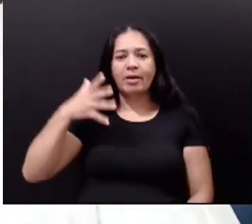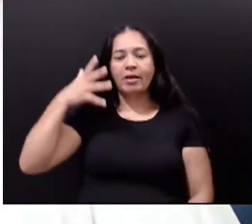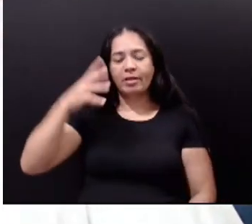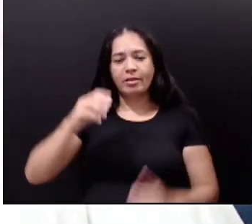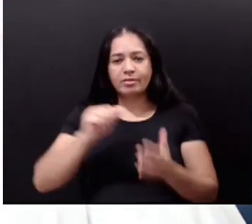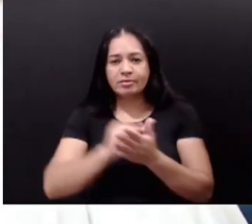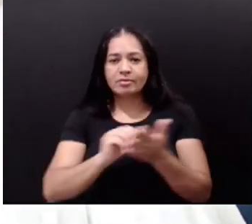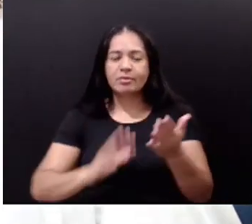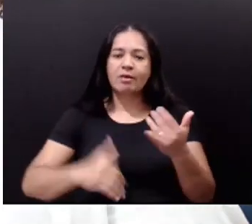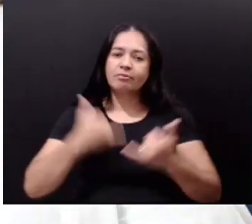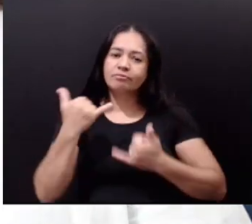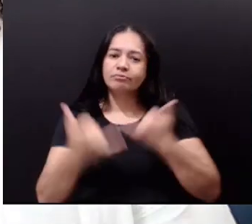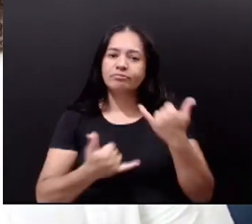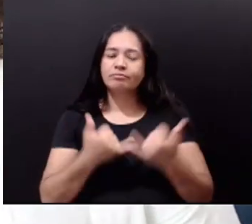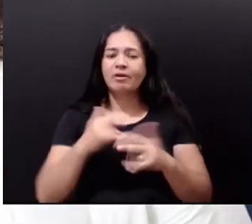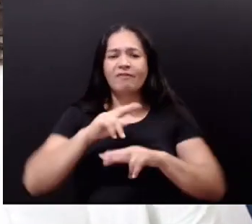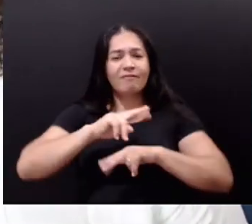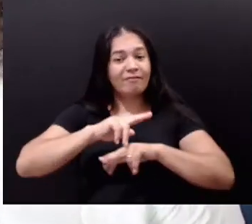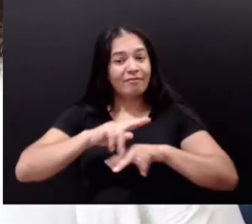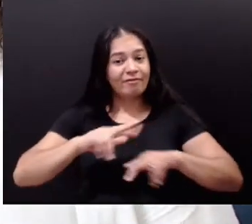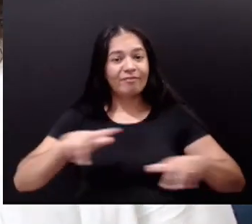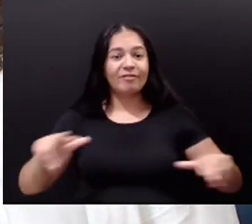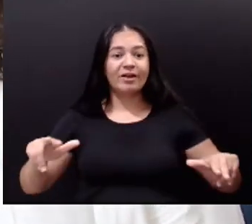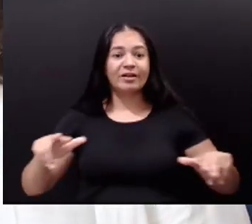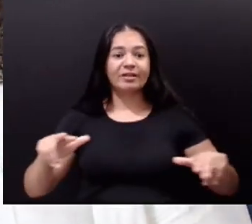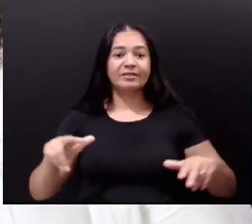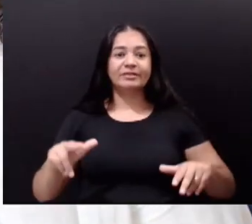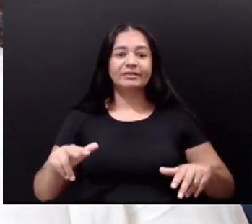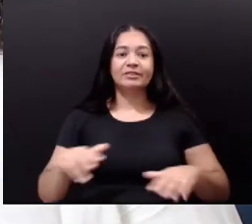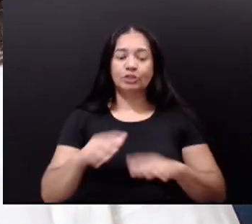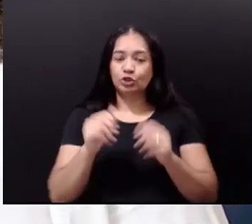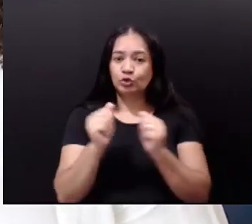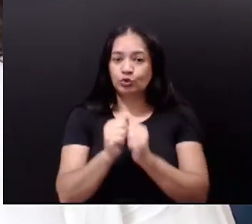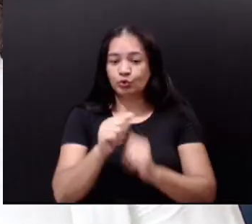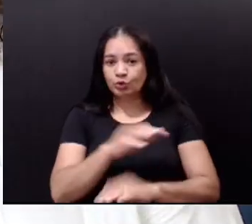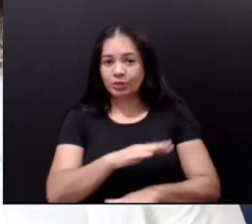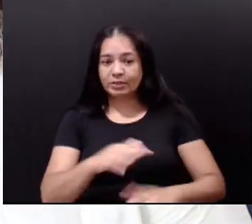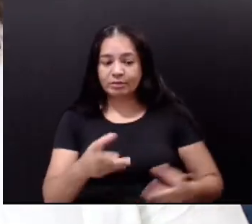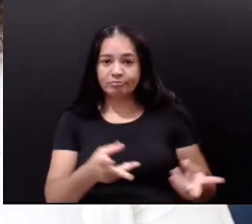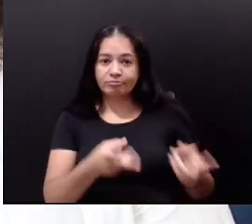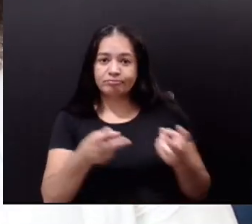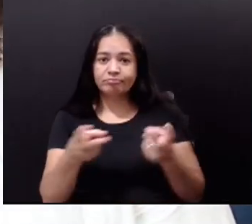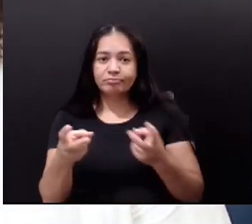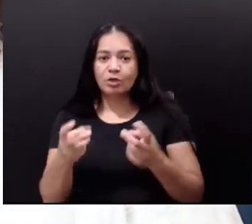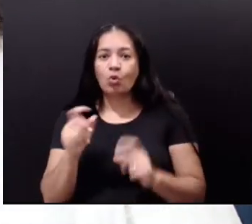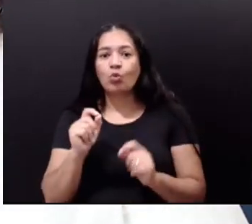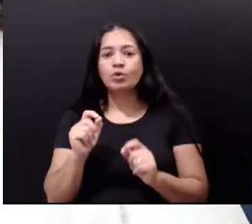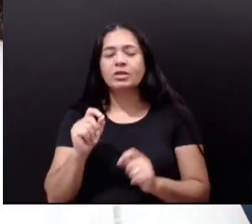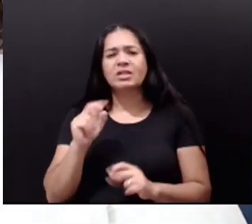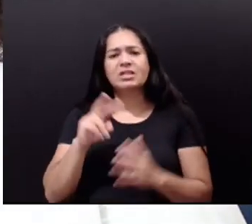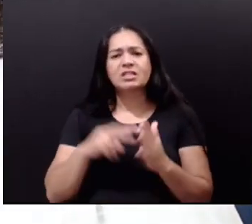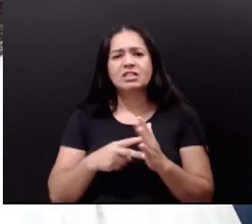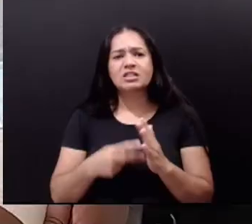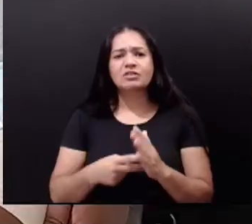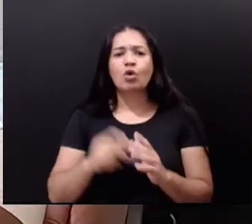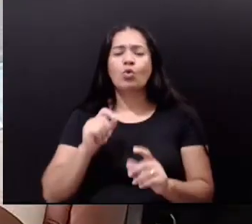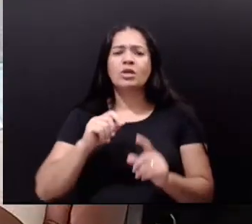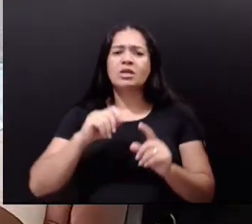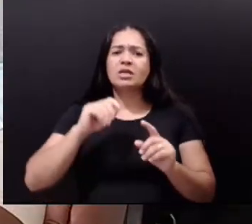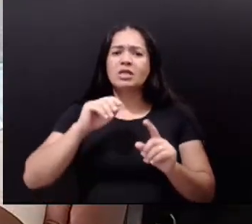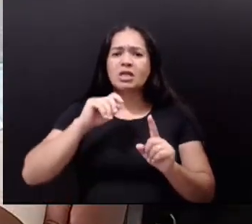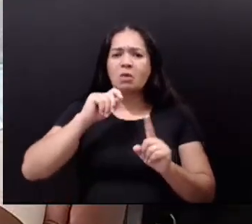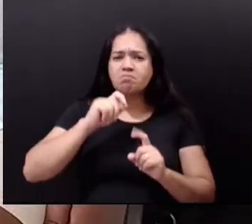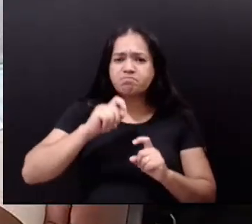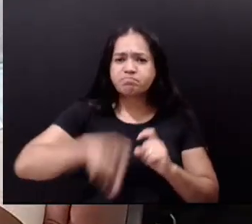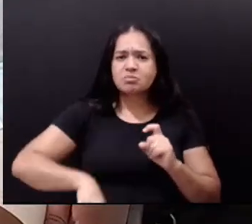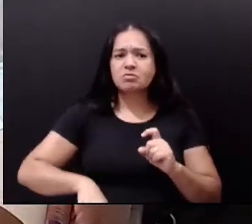né? Desde com as crianças, da identificação do que é isso, do que é o abuso, né? Até o adulto, público, né? Que